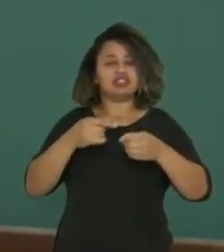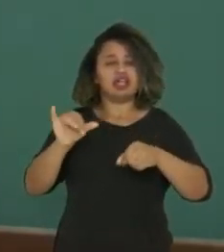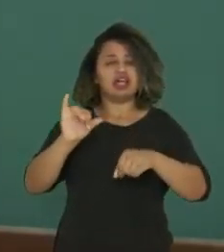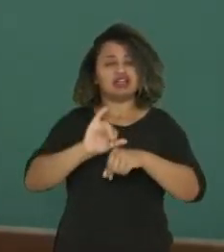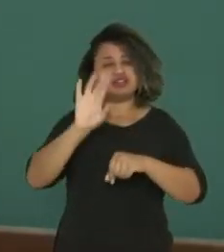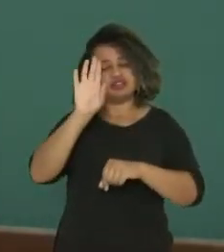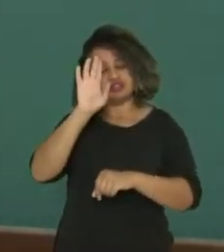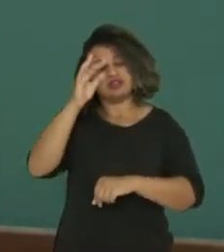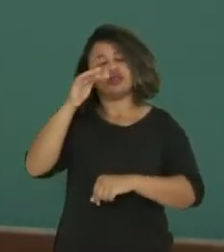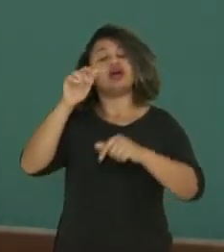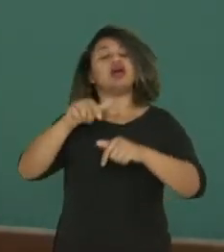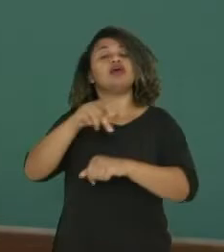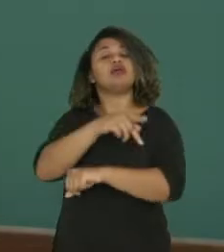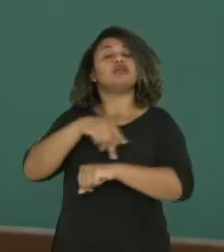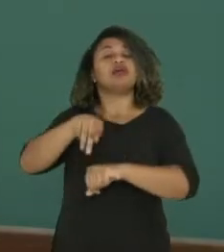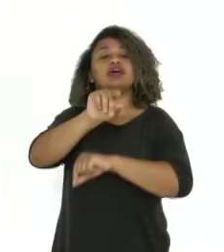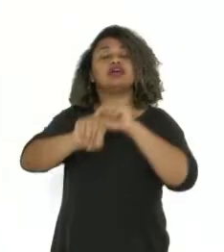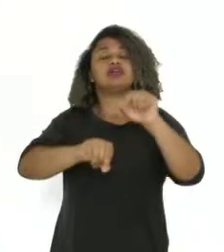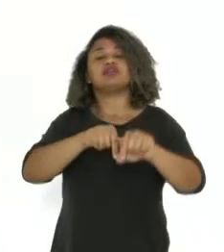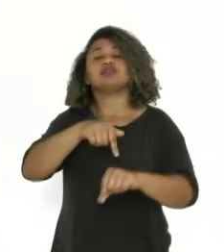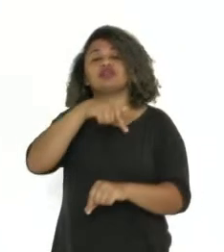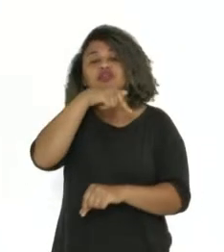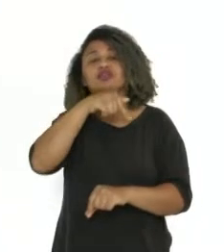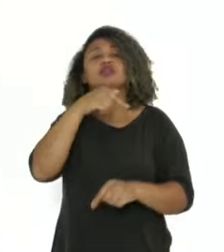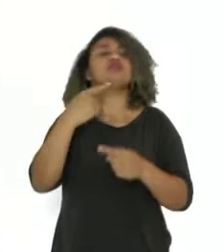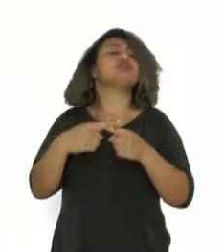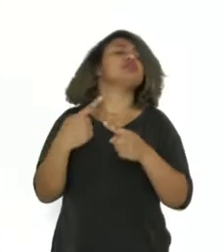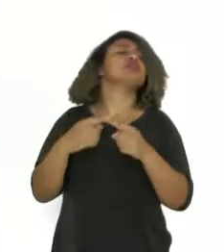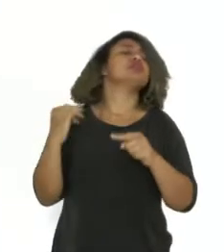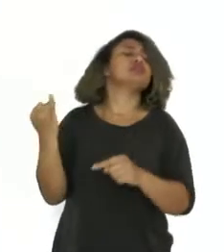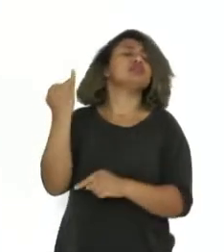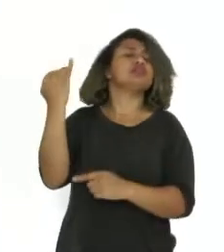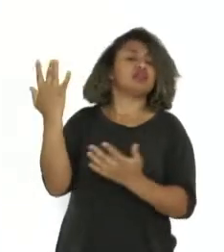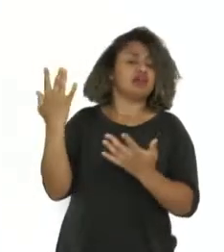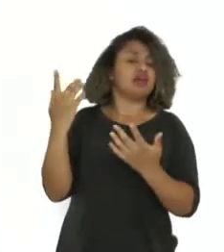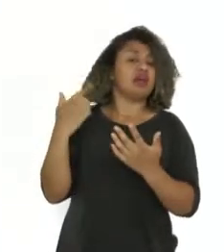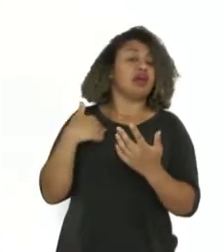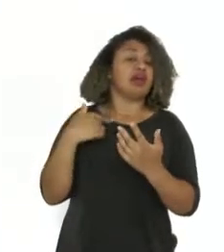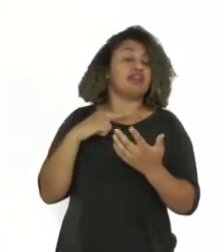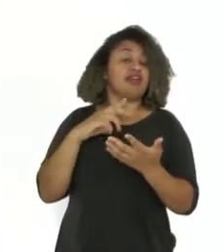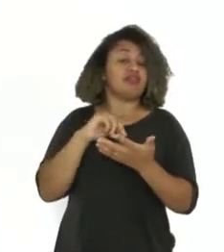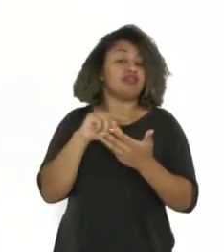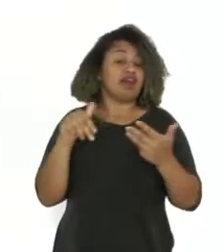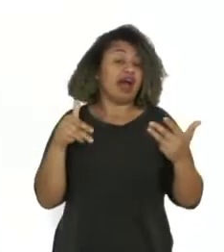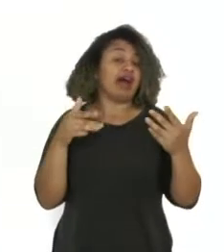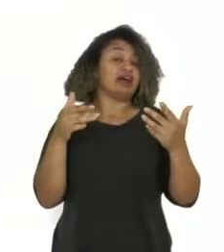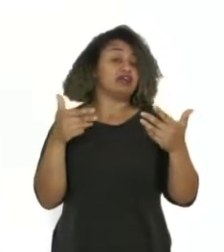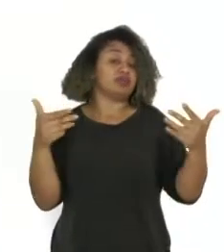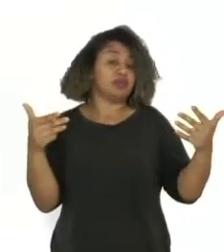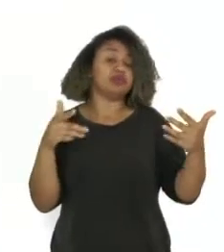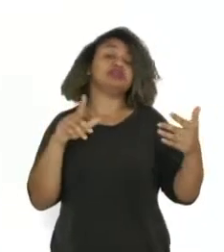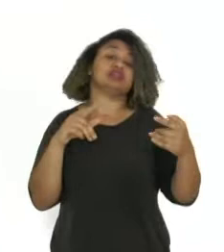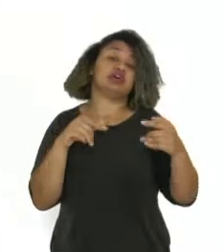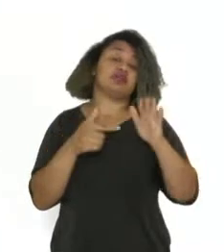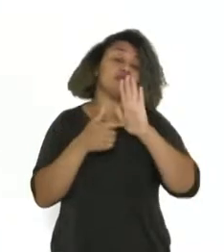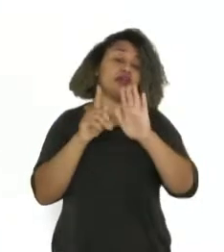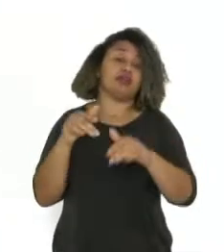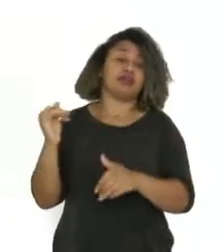que é tão importante? Por que é tão importante? Ó, sua grande importância está em muitos detalhes. Como? Então, aqui listamos